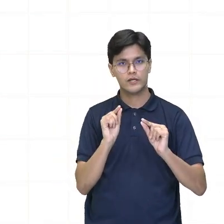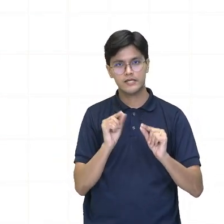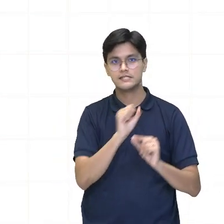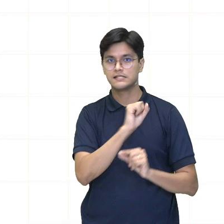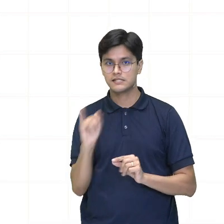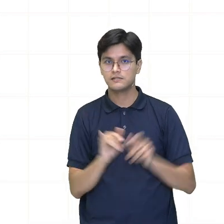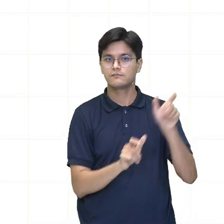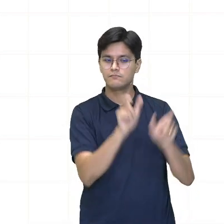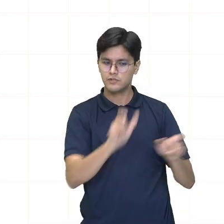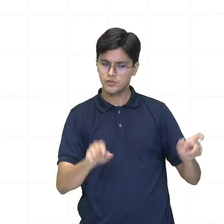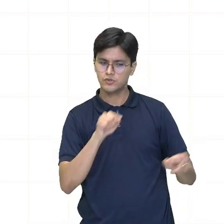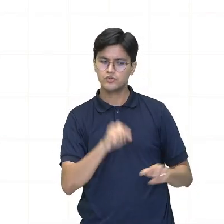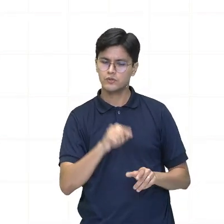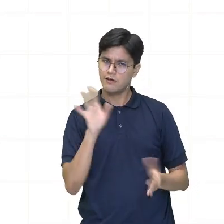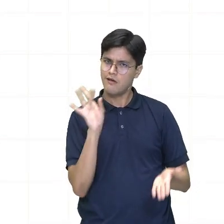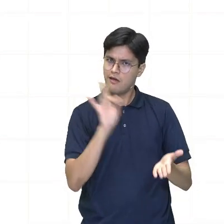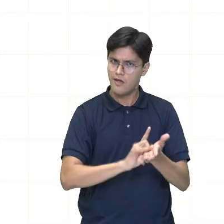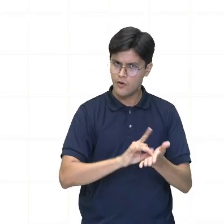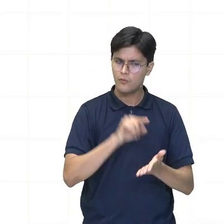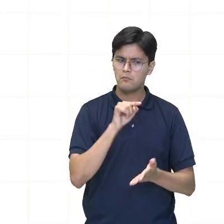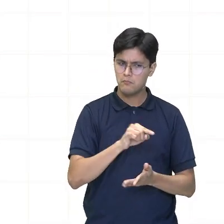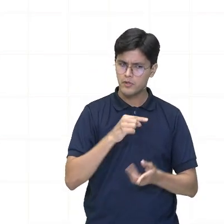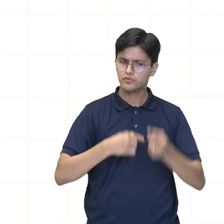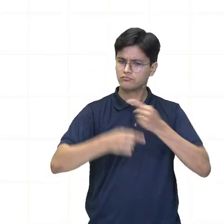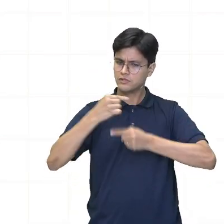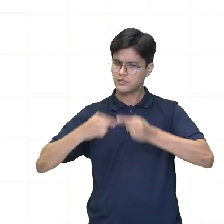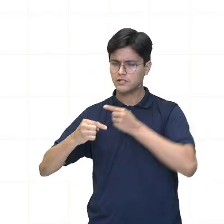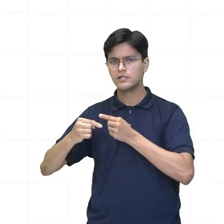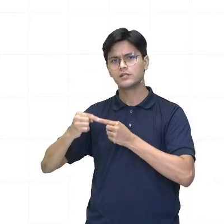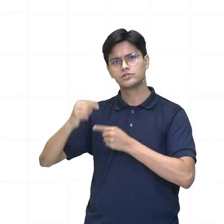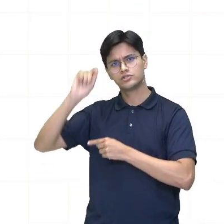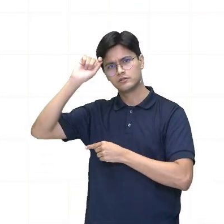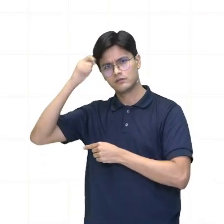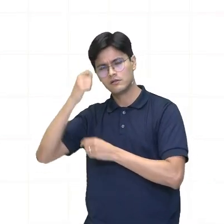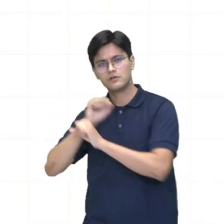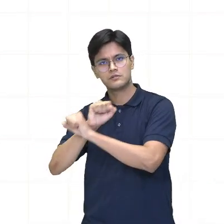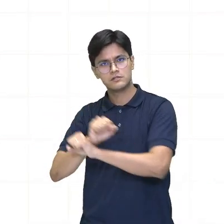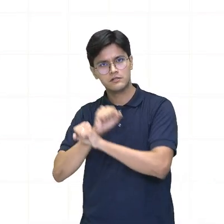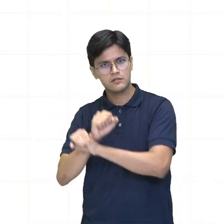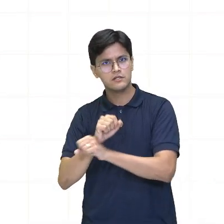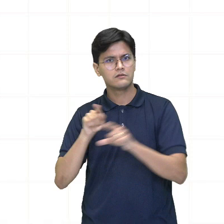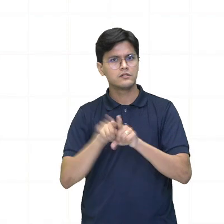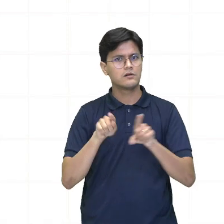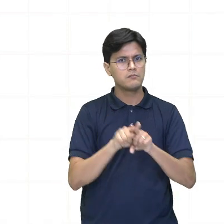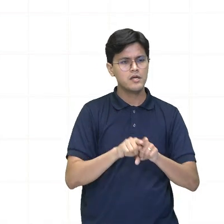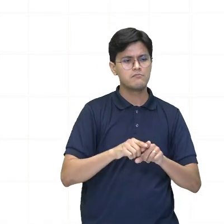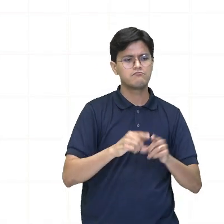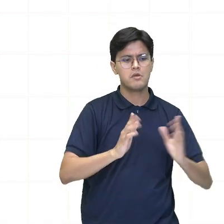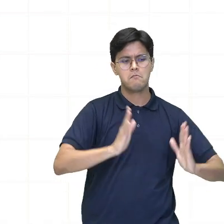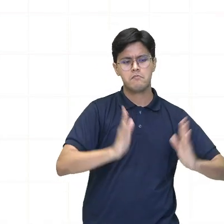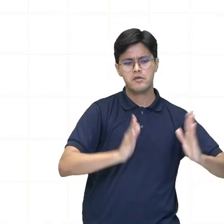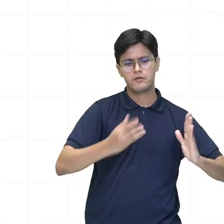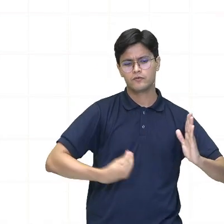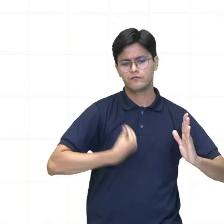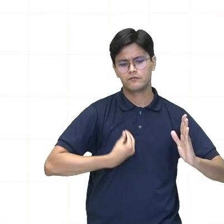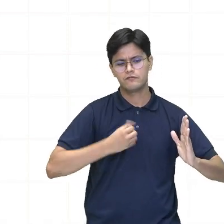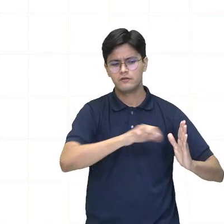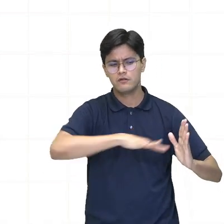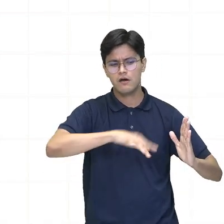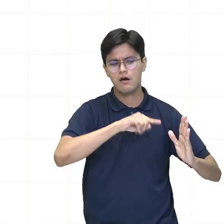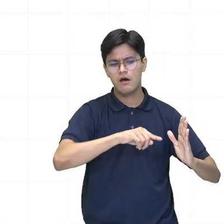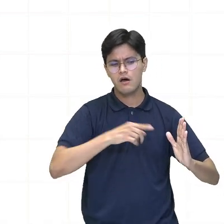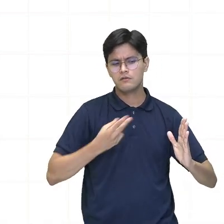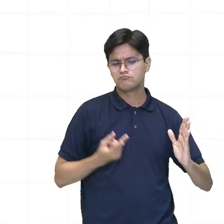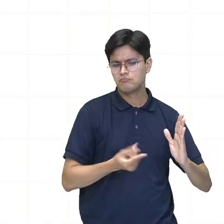são descendentes de negros escravizados, há quanto tempo eles moram naquela área, quais são as tradições que eles